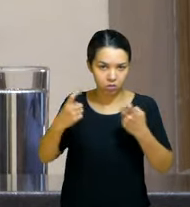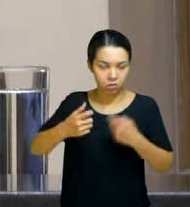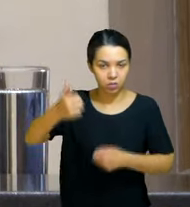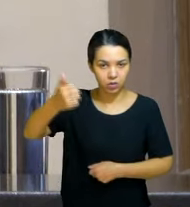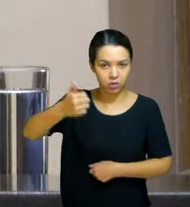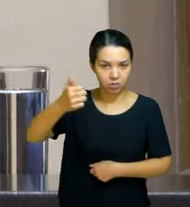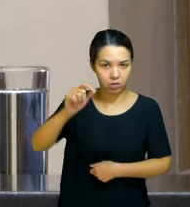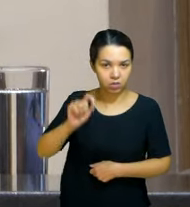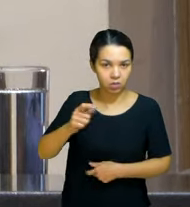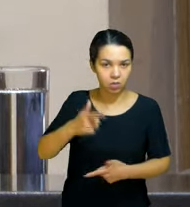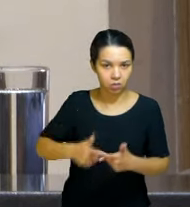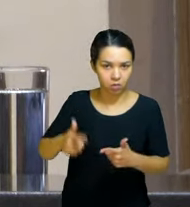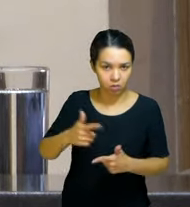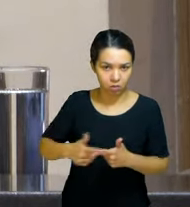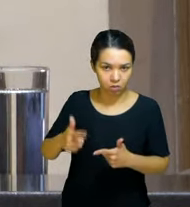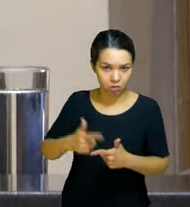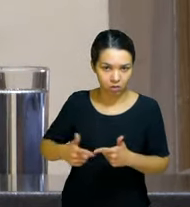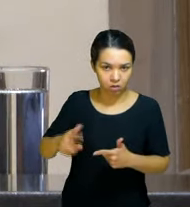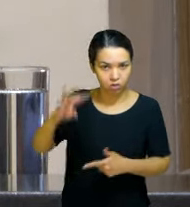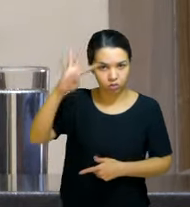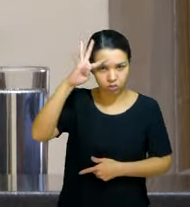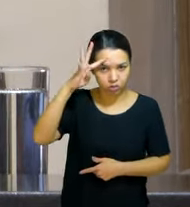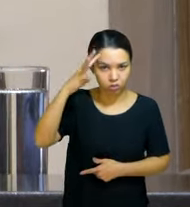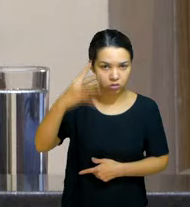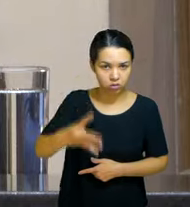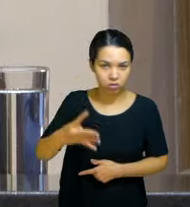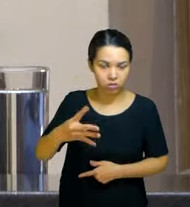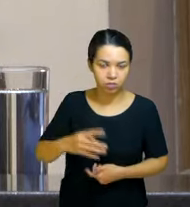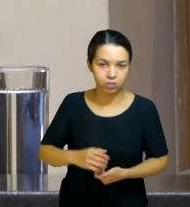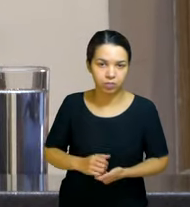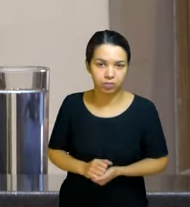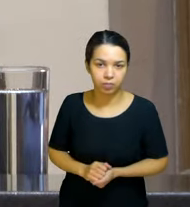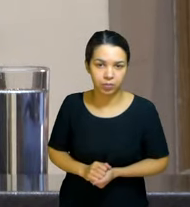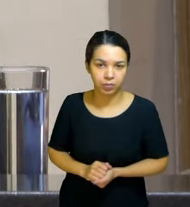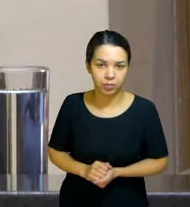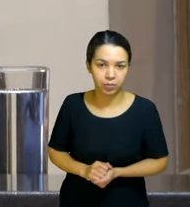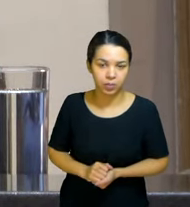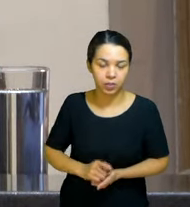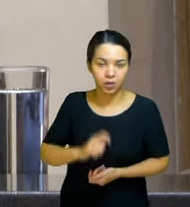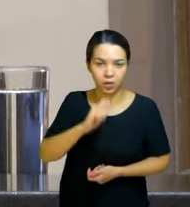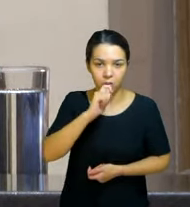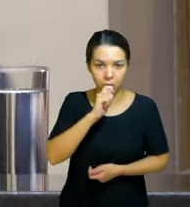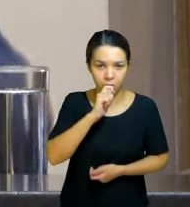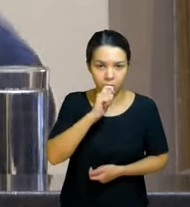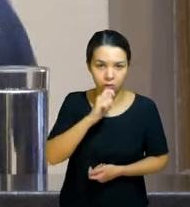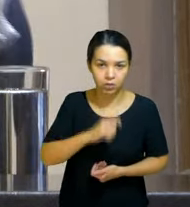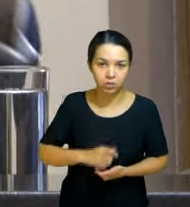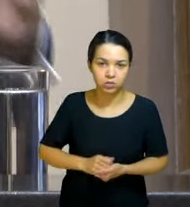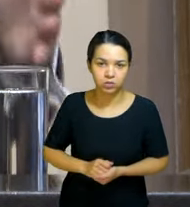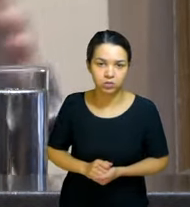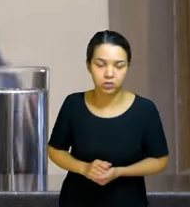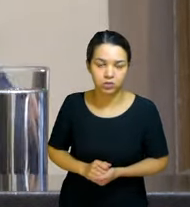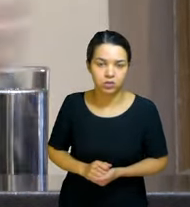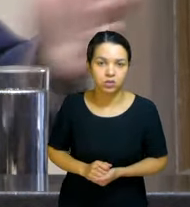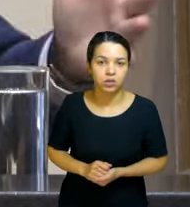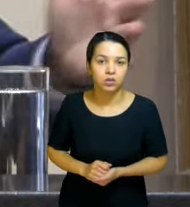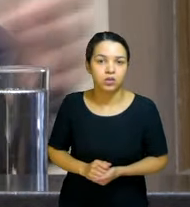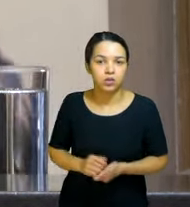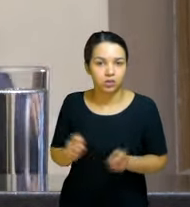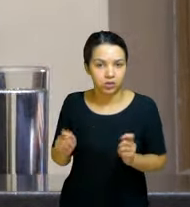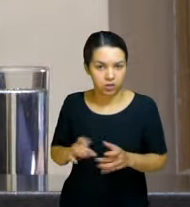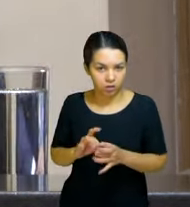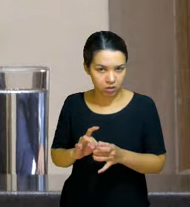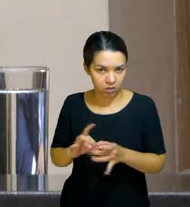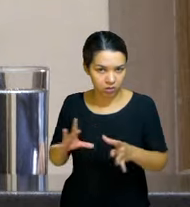que o problema seja solucionado, que os árbitros possam ter a liberdade,